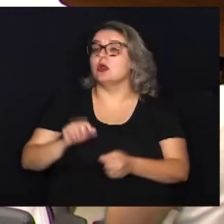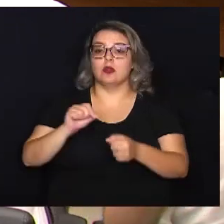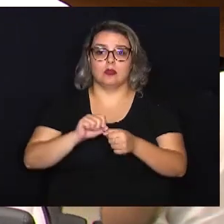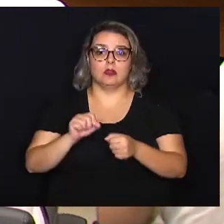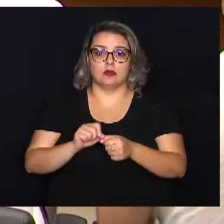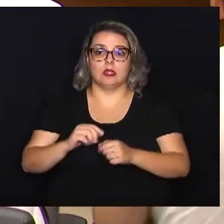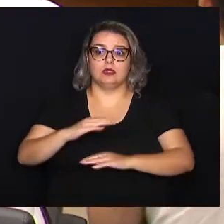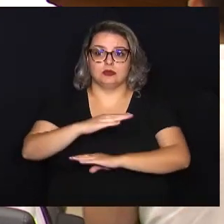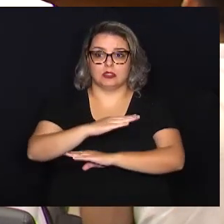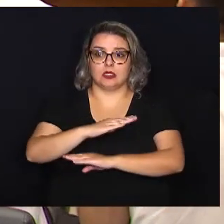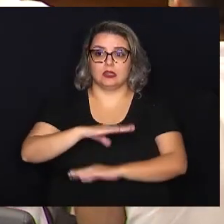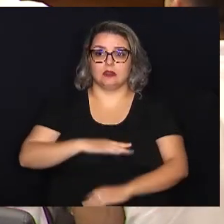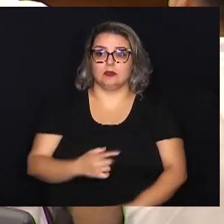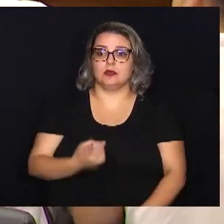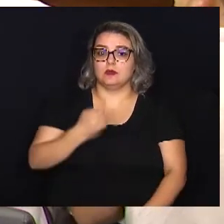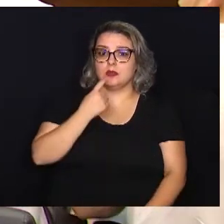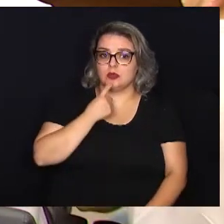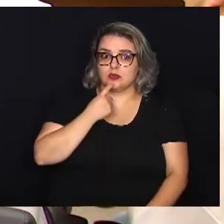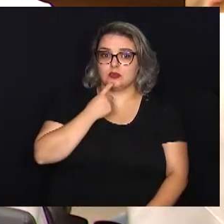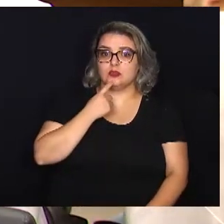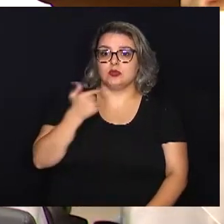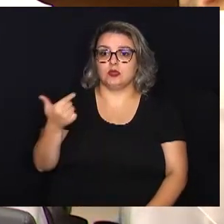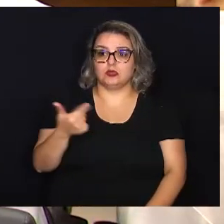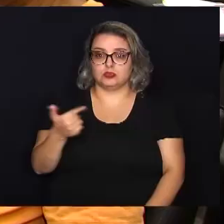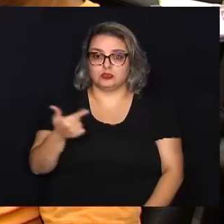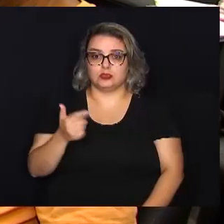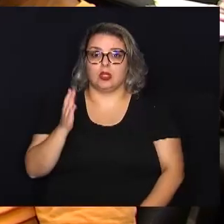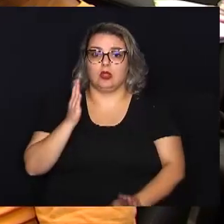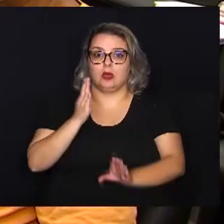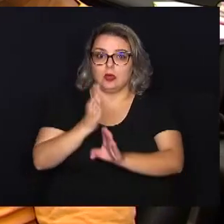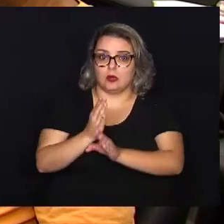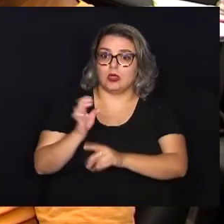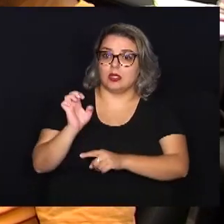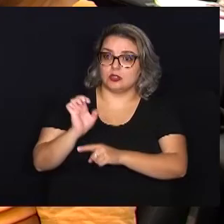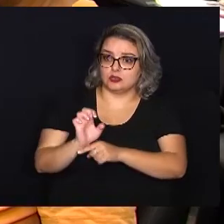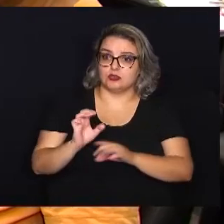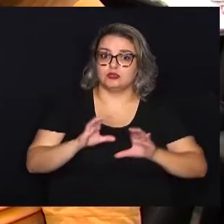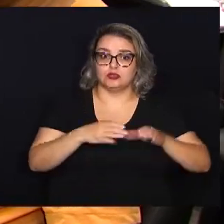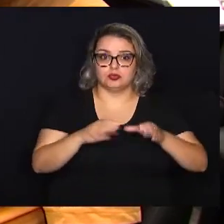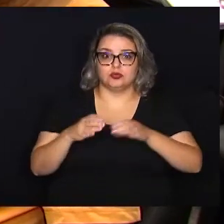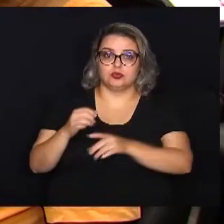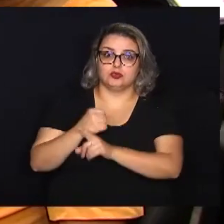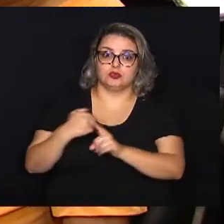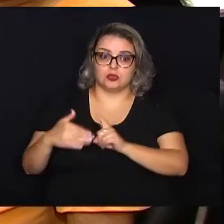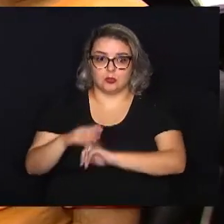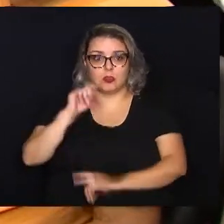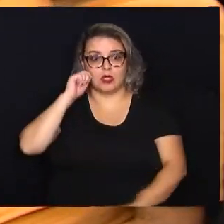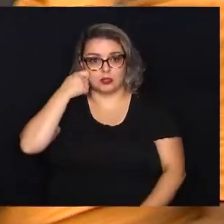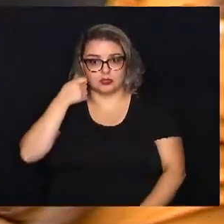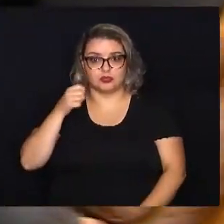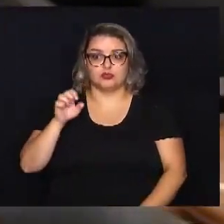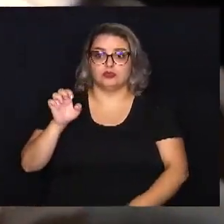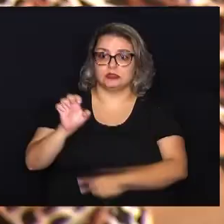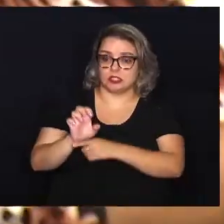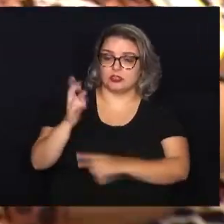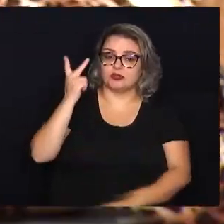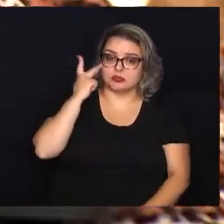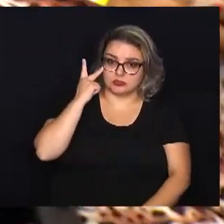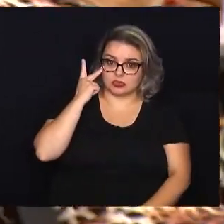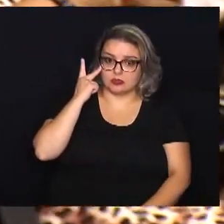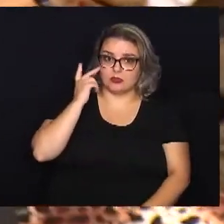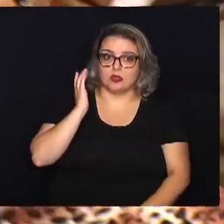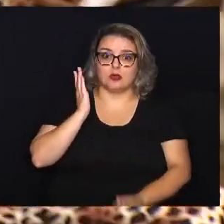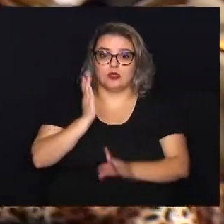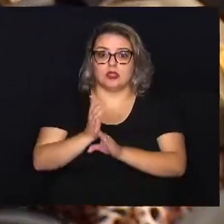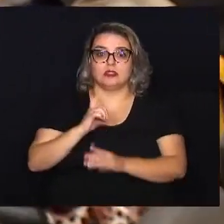foi realizado na Câmara Municipal de Campinas o segundo encontro Estadual dos clubes sociais negros de São Paulo o